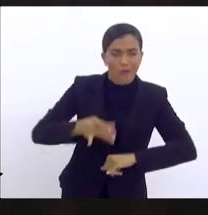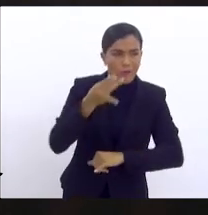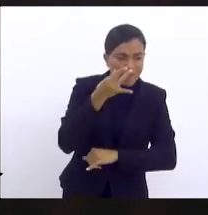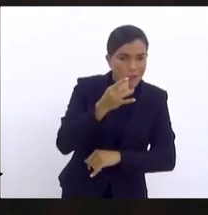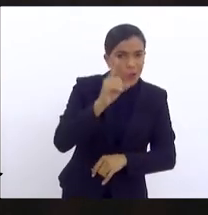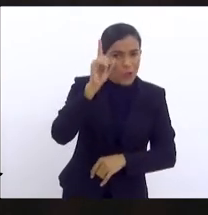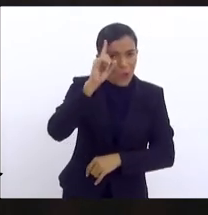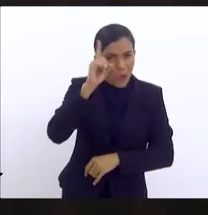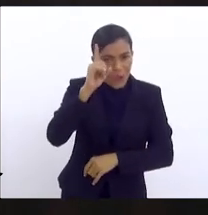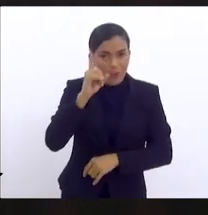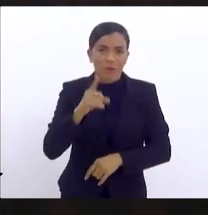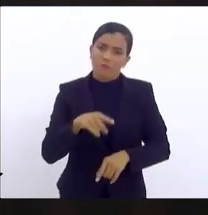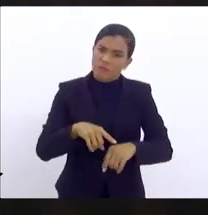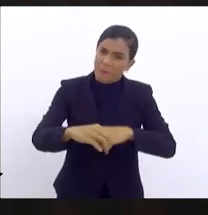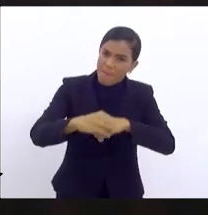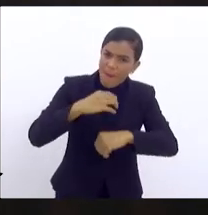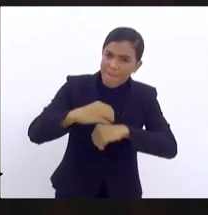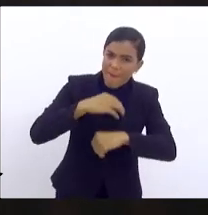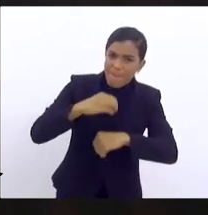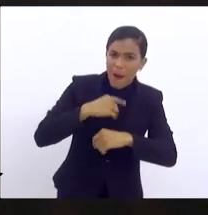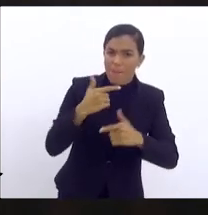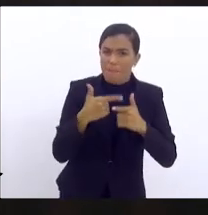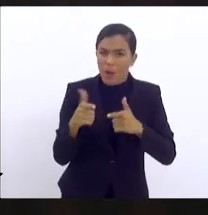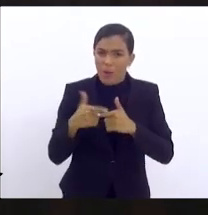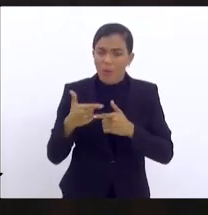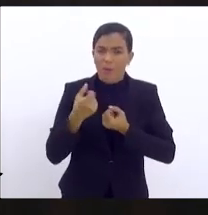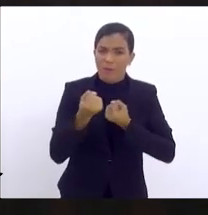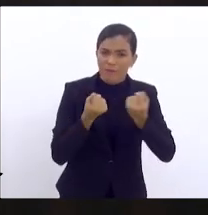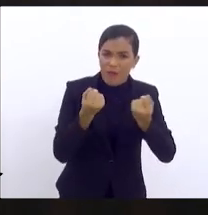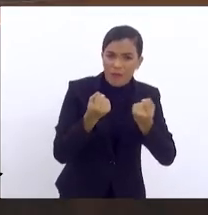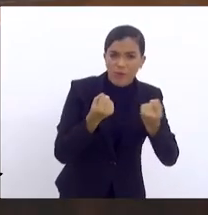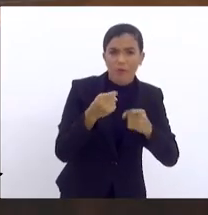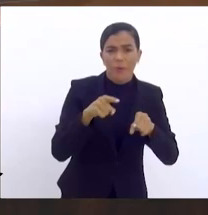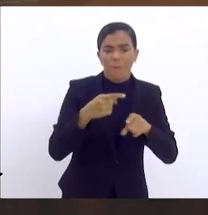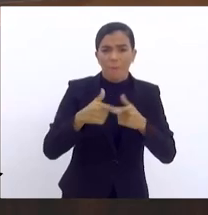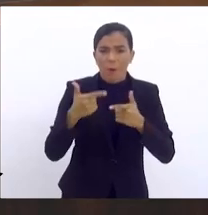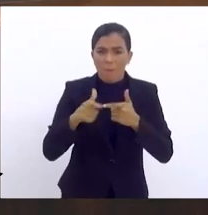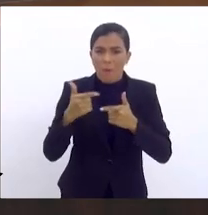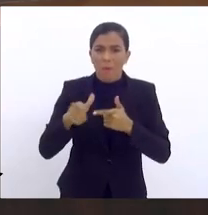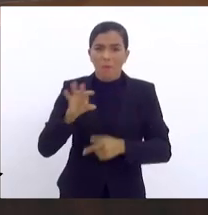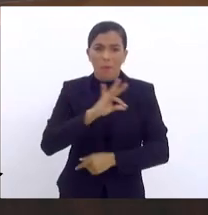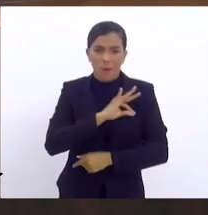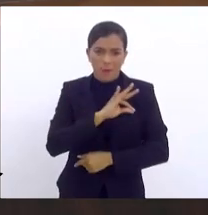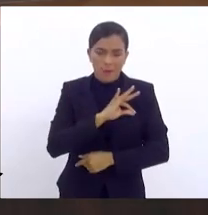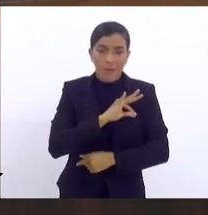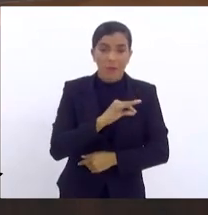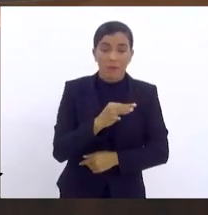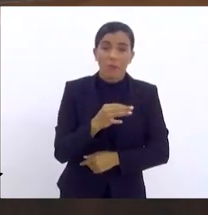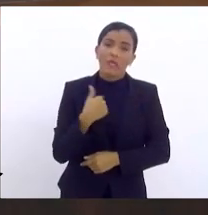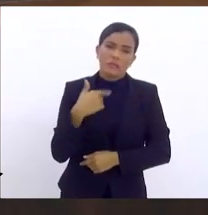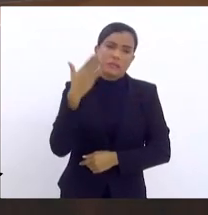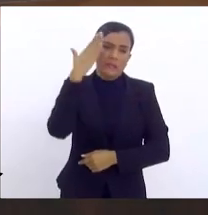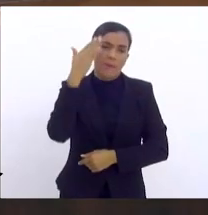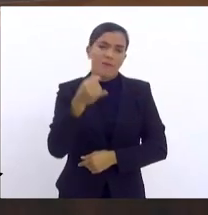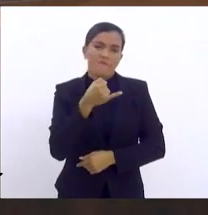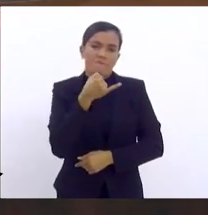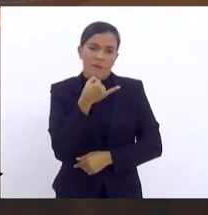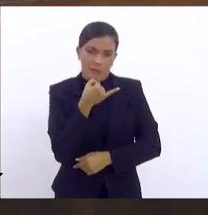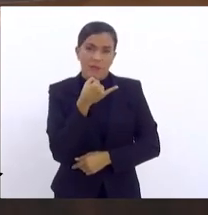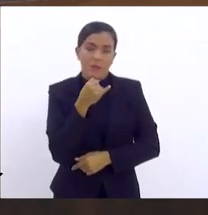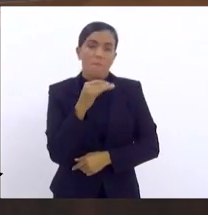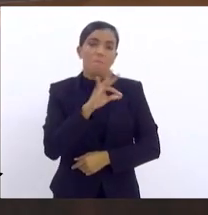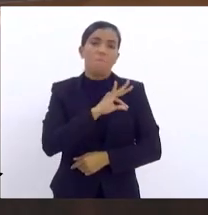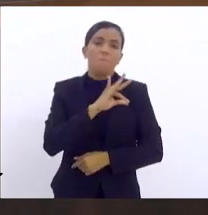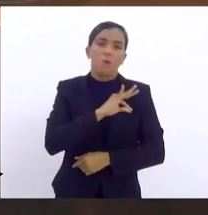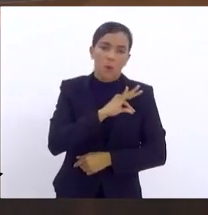para que vocês Tragam as demandas lá estiver problema de viatura problema de policiais policial que a gente sabe que infelizmente a gente tem um número muito pequeno